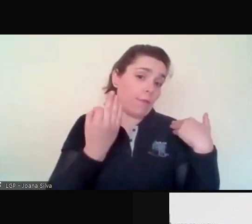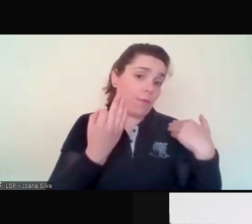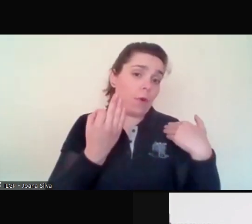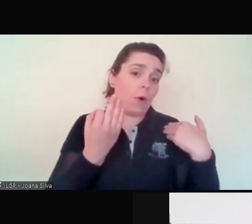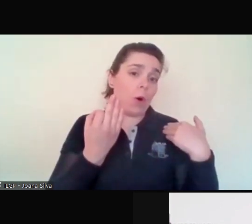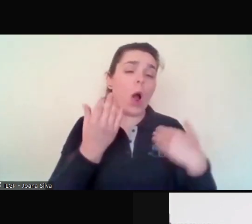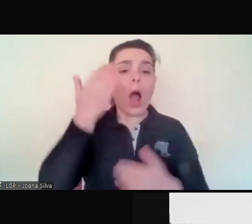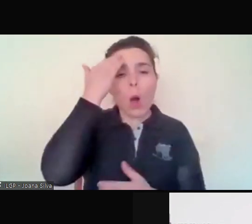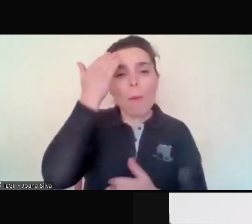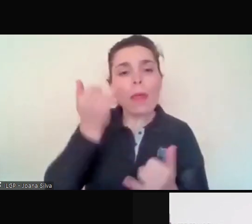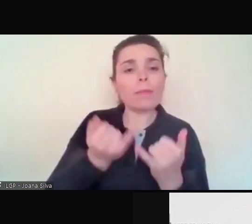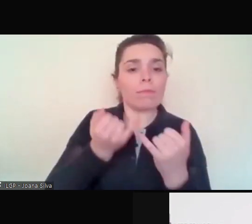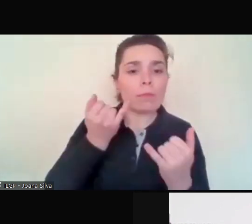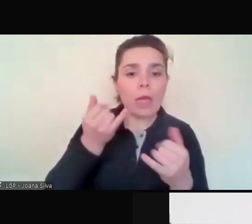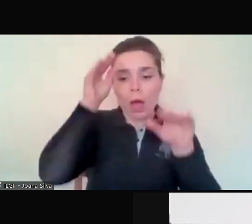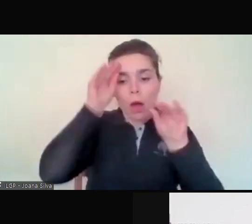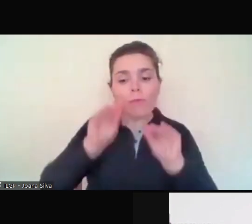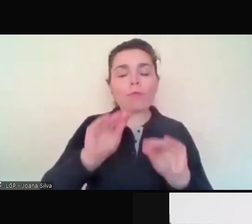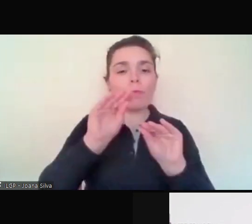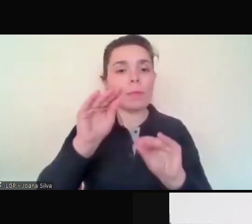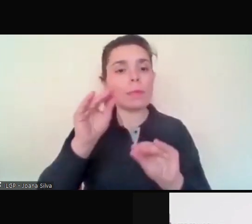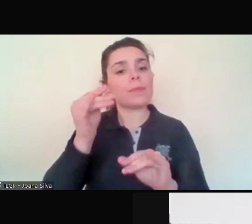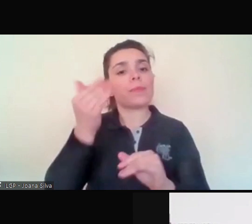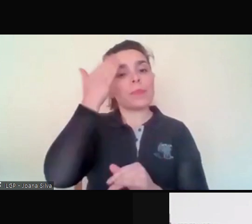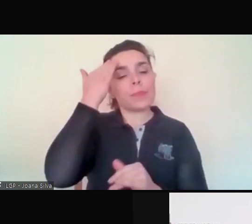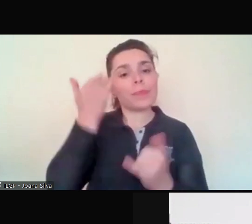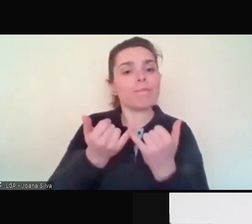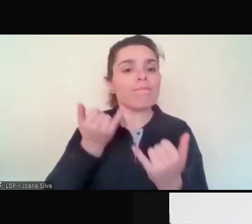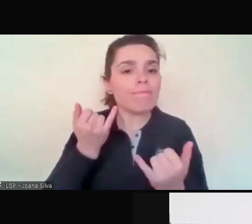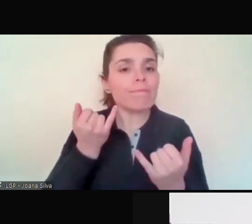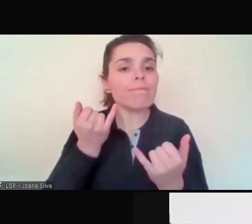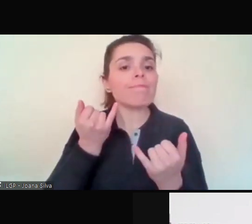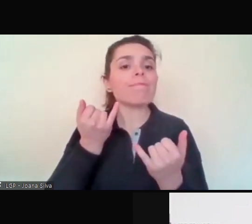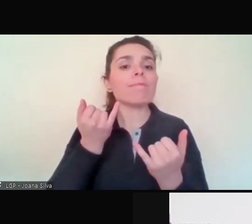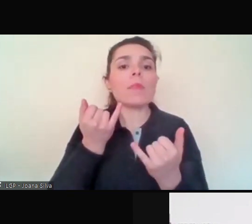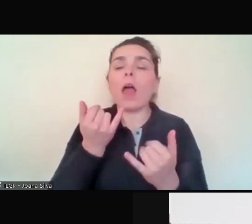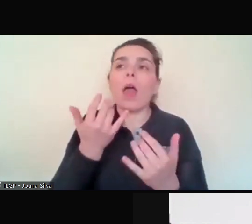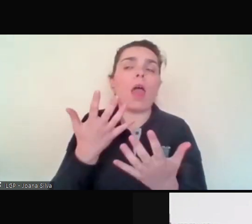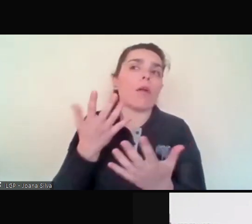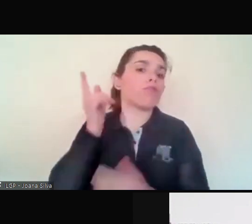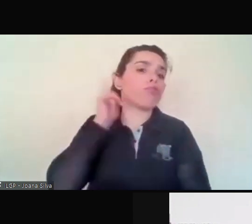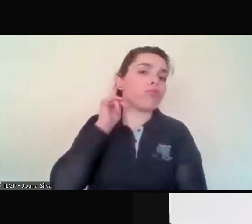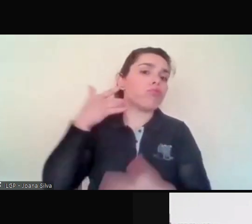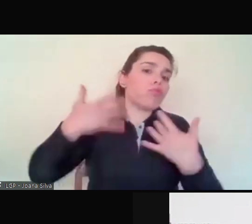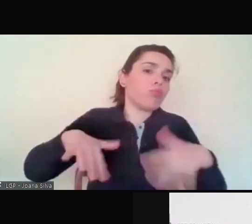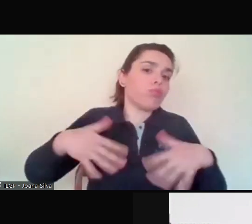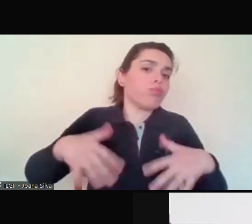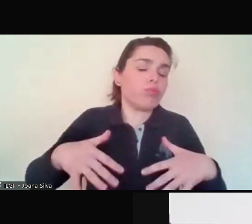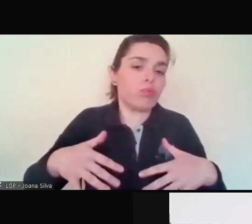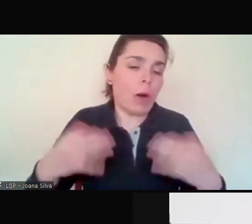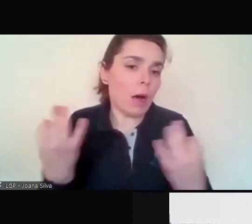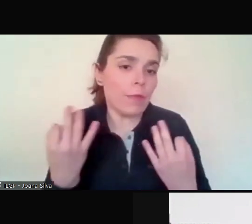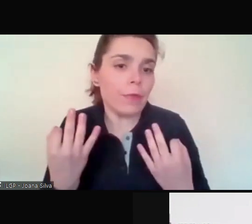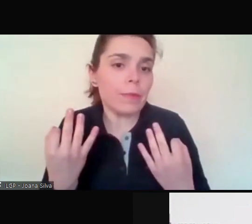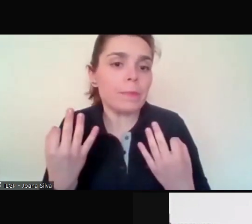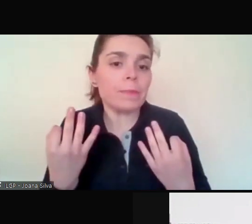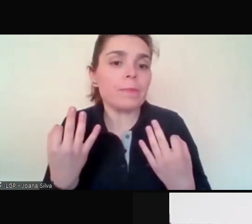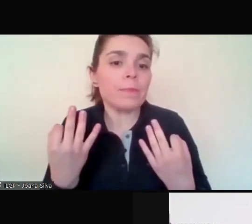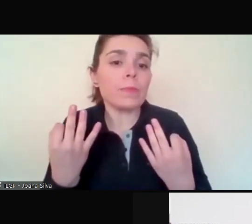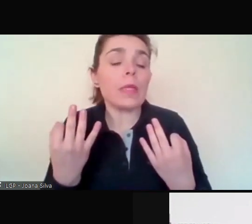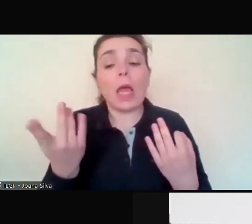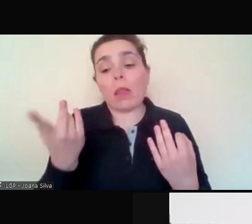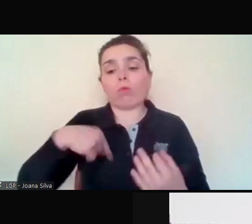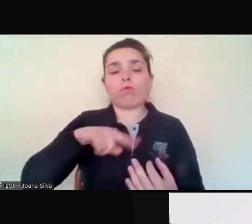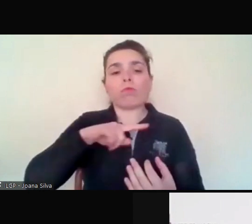competências digitais, a formação em competências digitais tem uma relevância destacada, o que